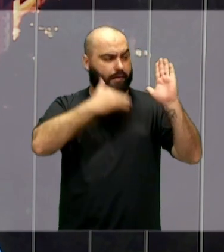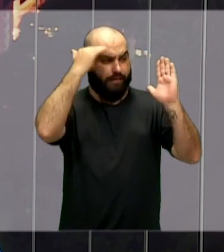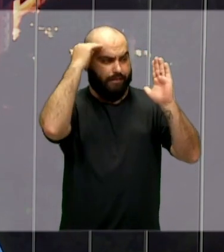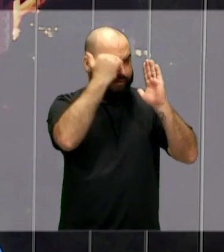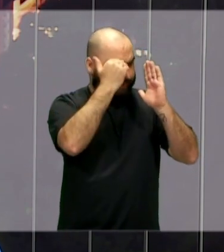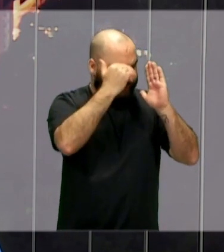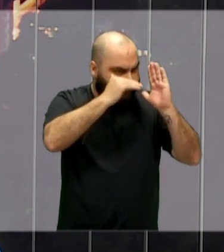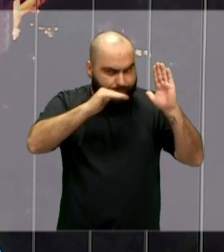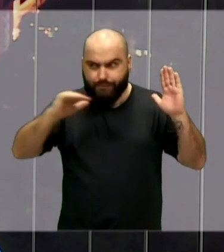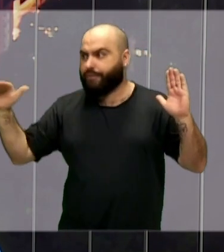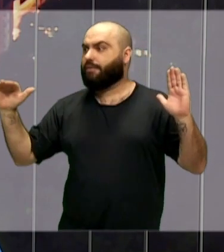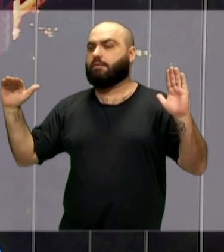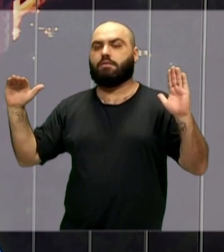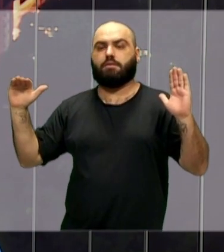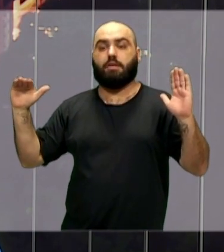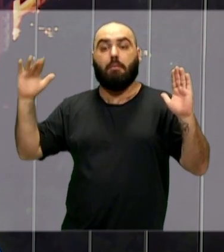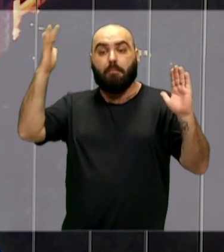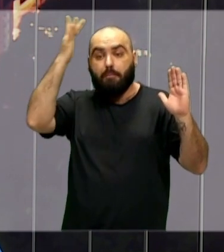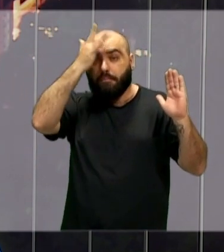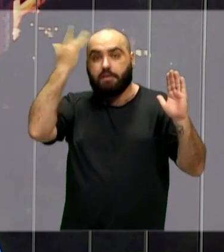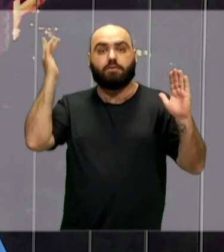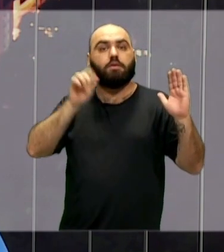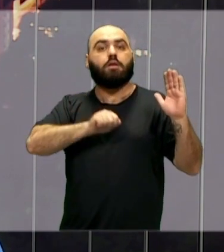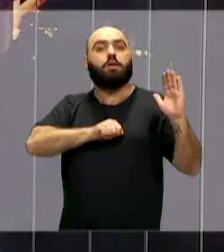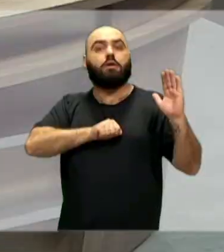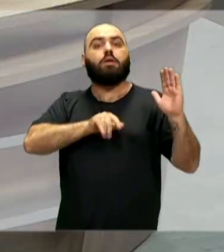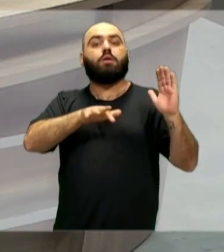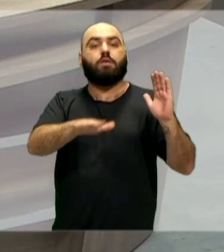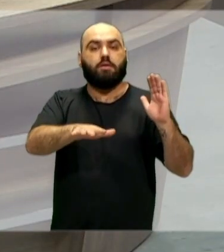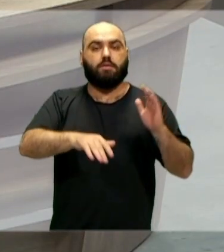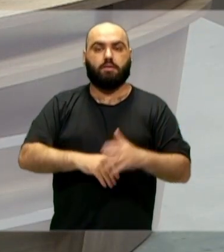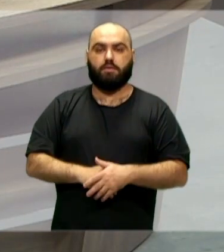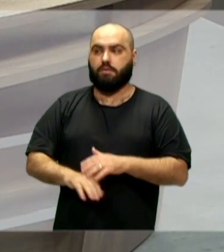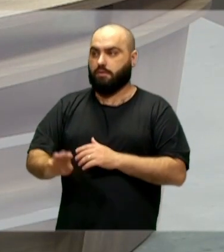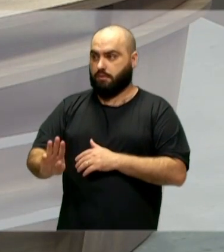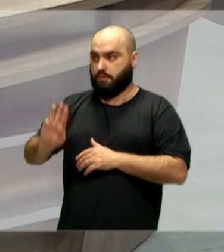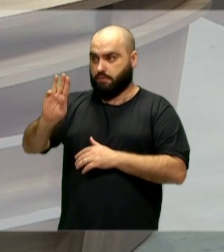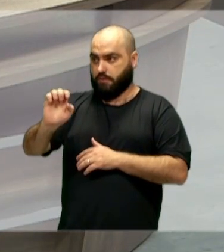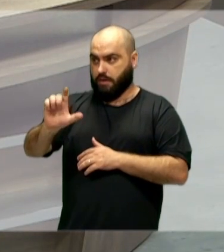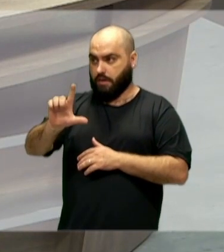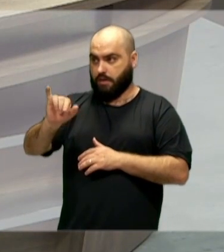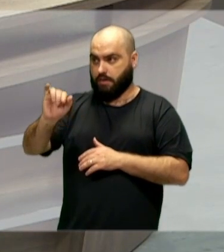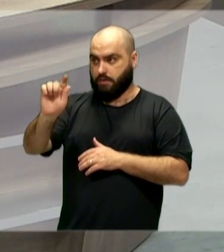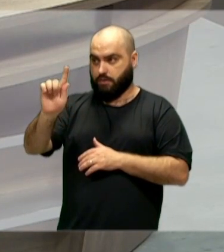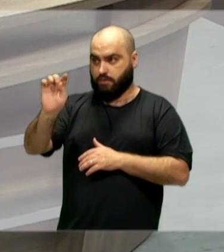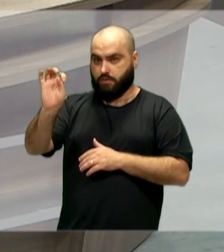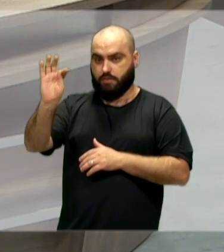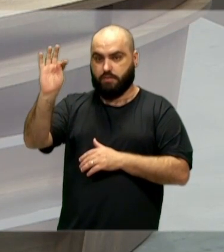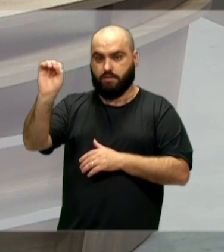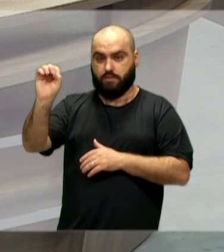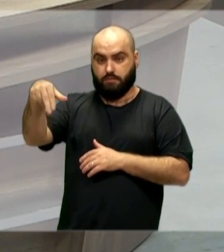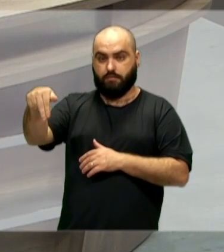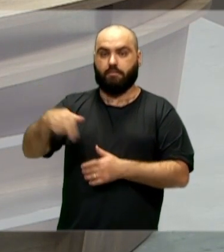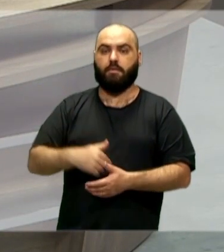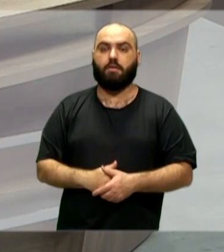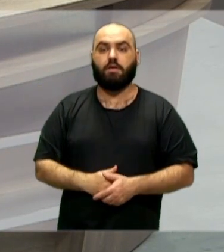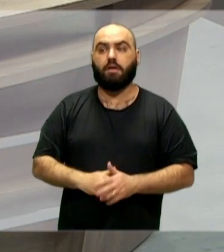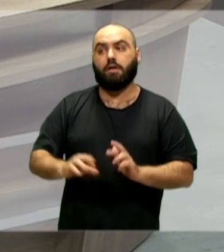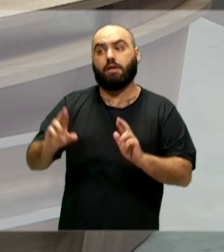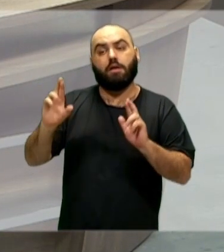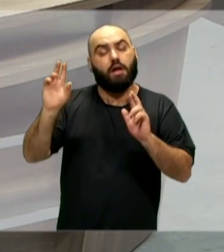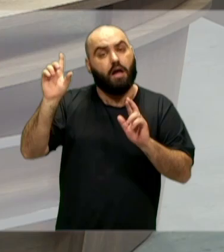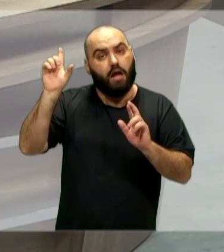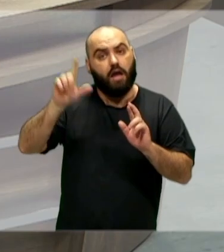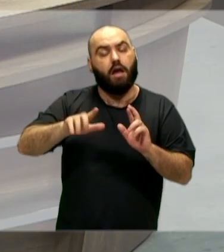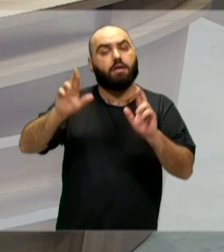norma é uma pessoa que pode se identificar a queer. Não sei se o Wellington quer falar alguma coisa. É uma performance, digamos assim, diferente.